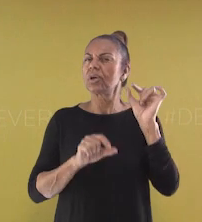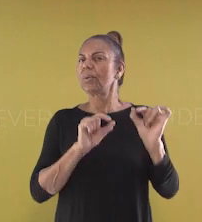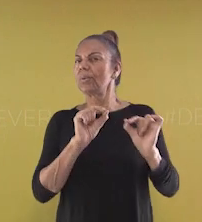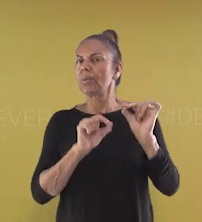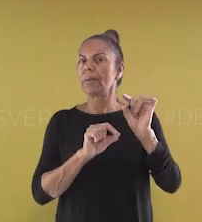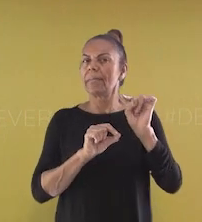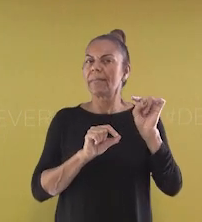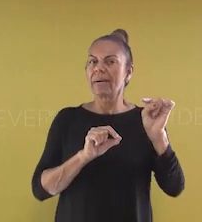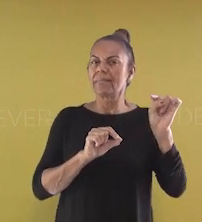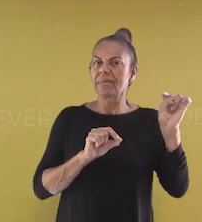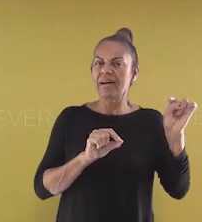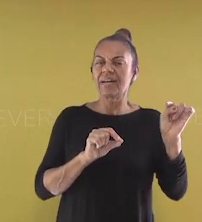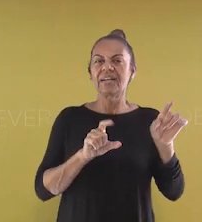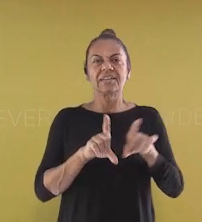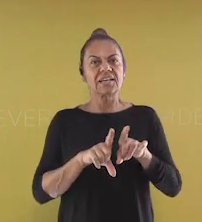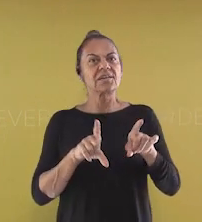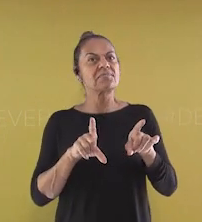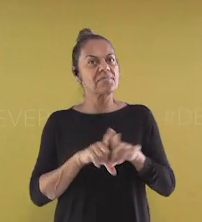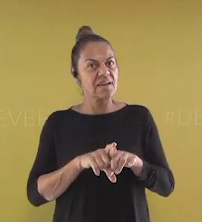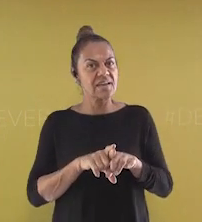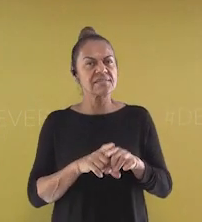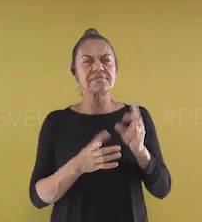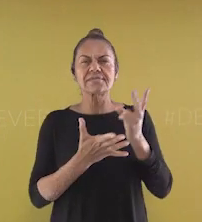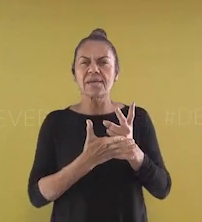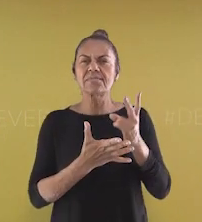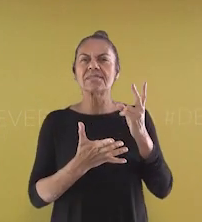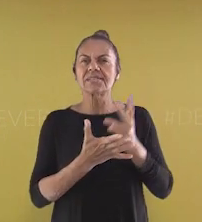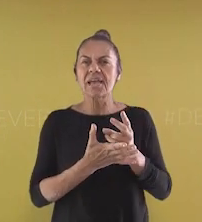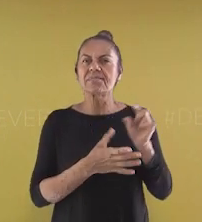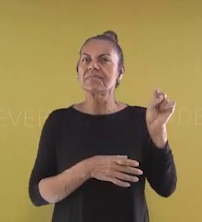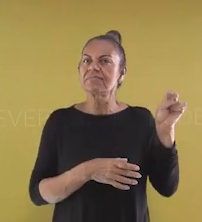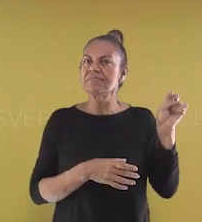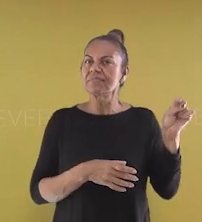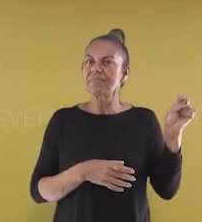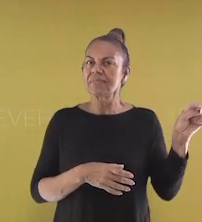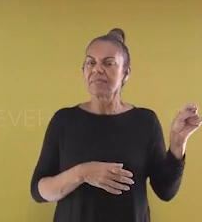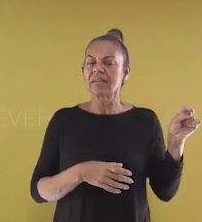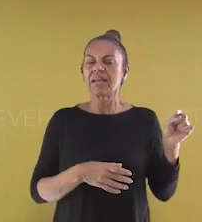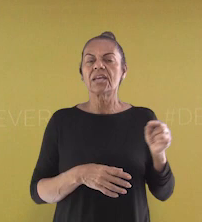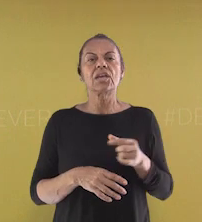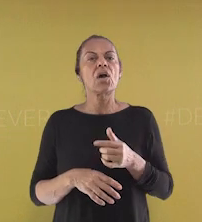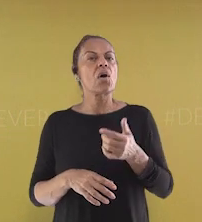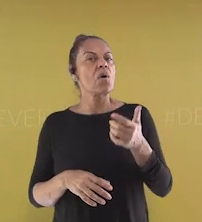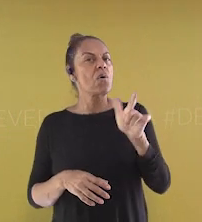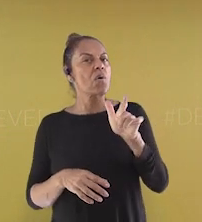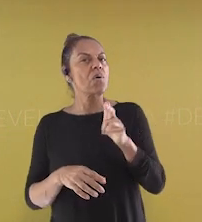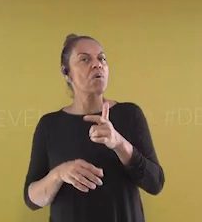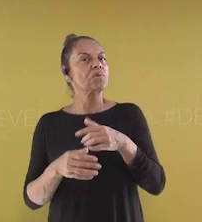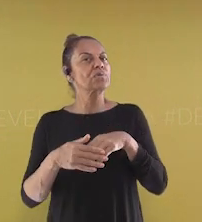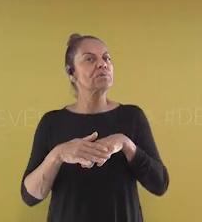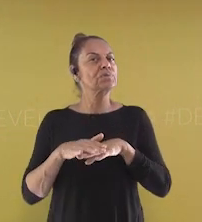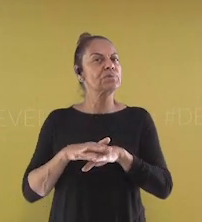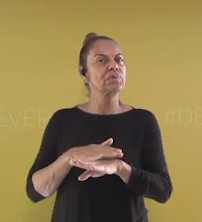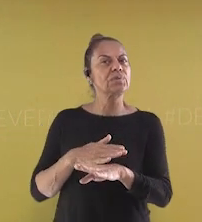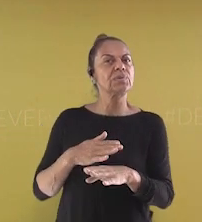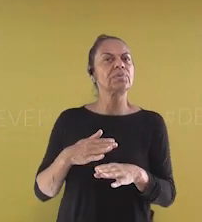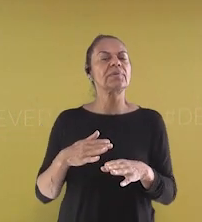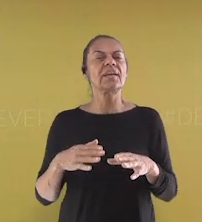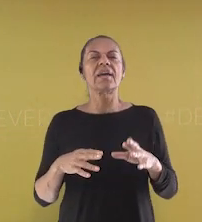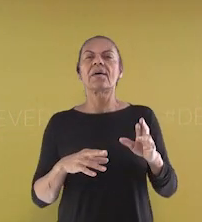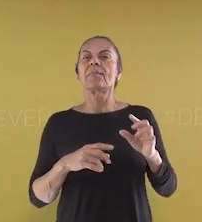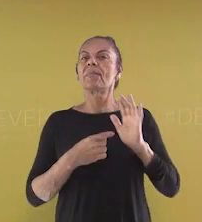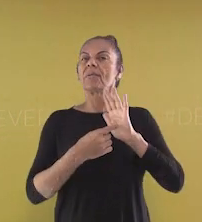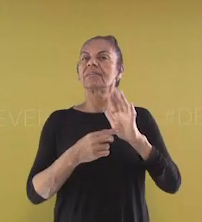diária de pontinho, pontinho, e procurar manter uma Pontinho, pontinho. Entre outros